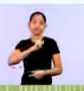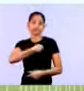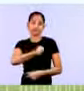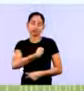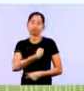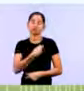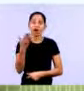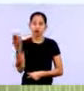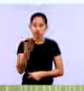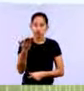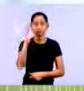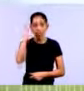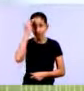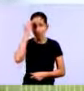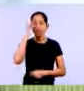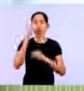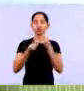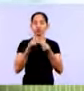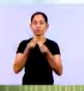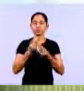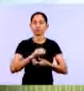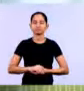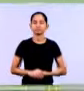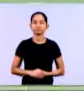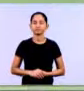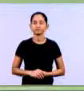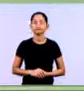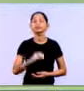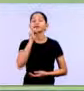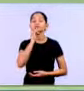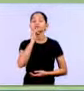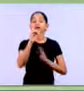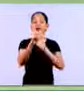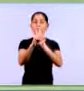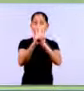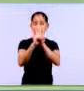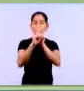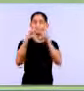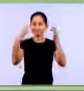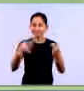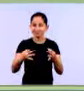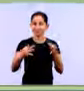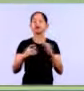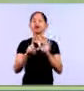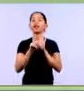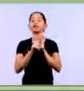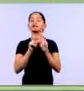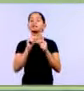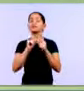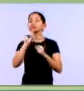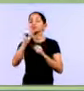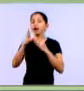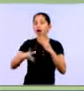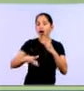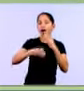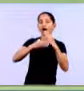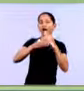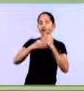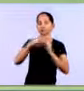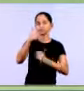vamos tratar agora. Bom, a Lei de Responsabilidade Fiscal, ela é a Lei Complementar